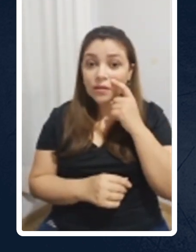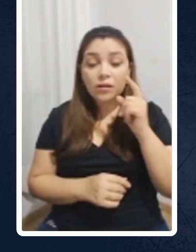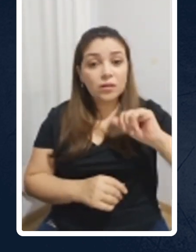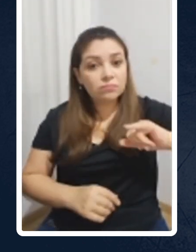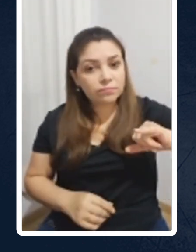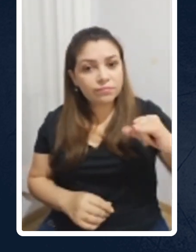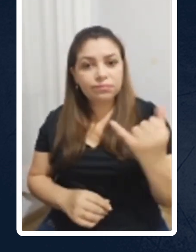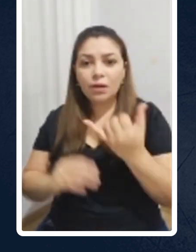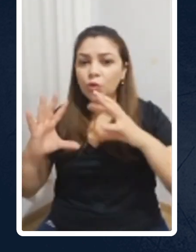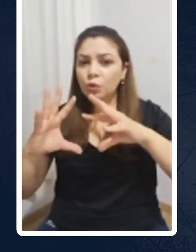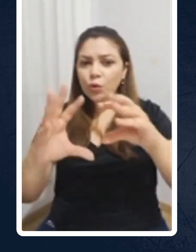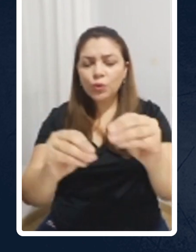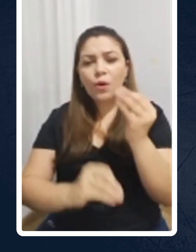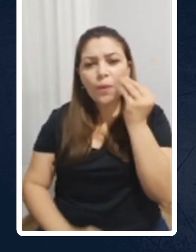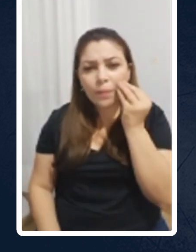formarmos uma